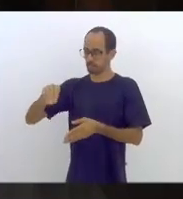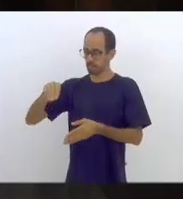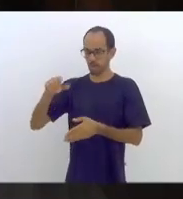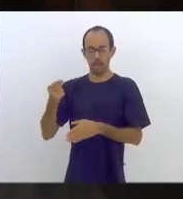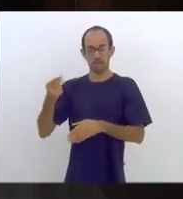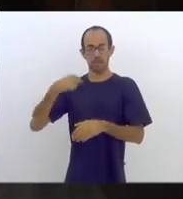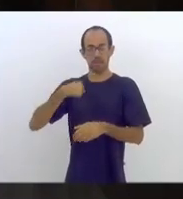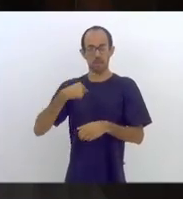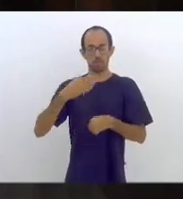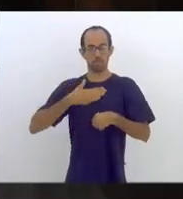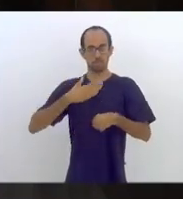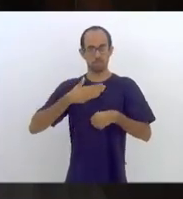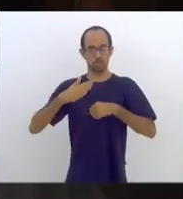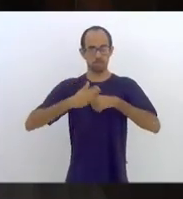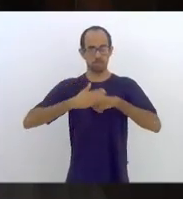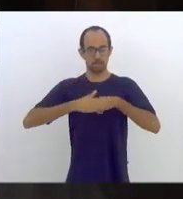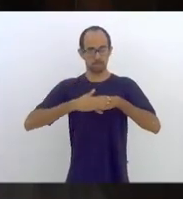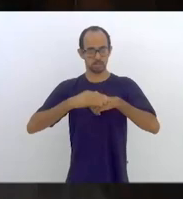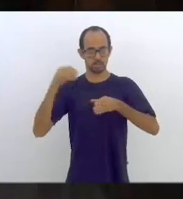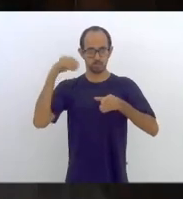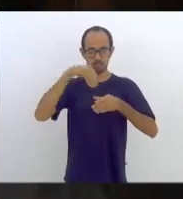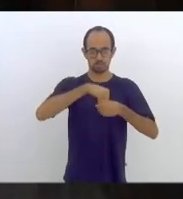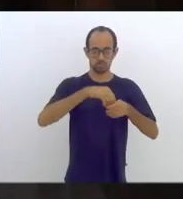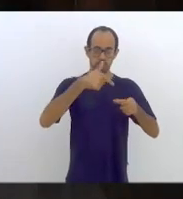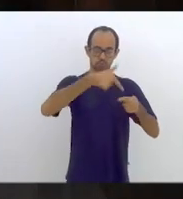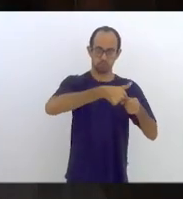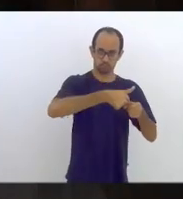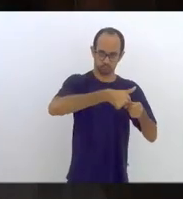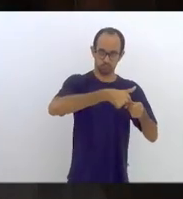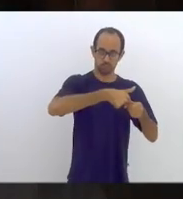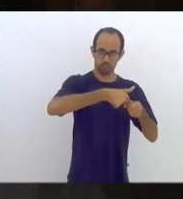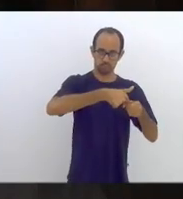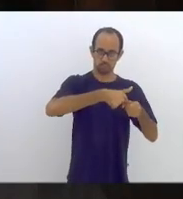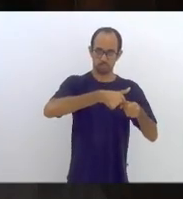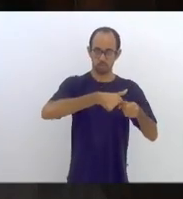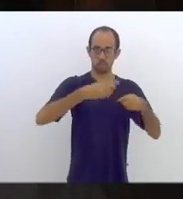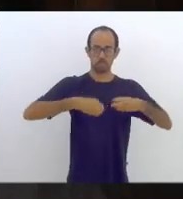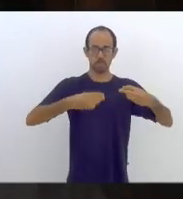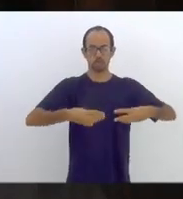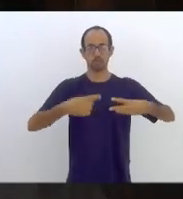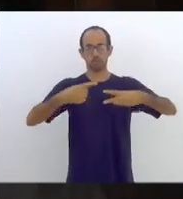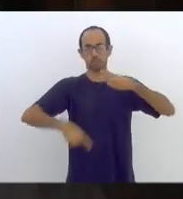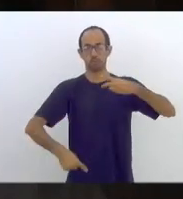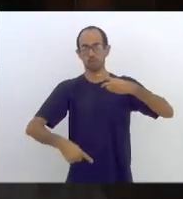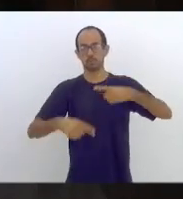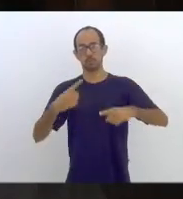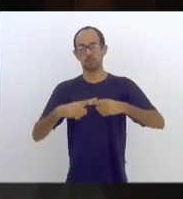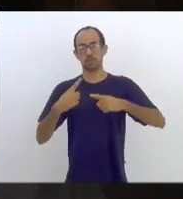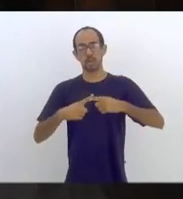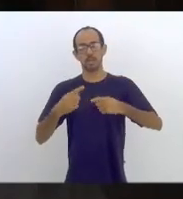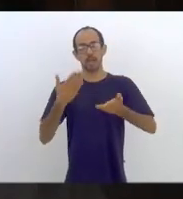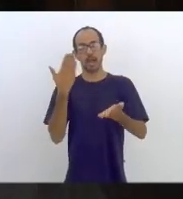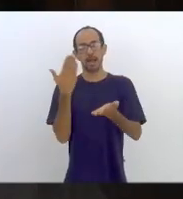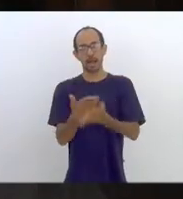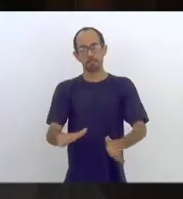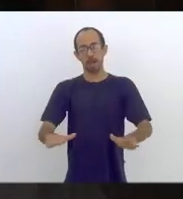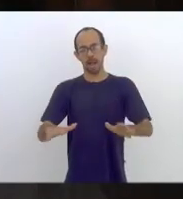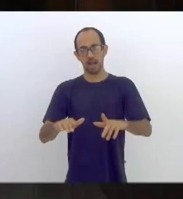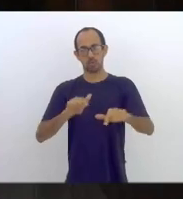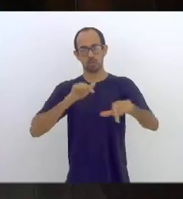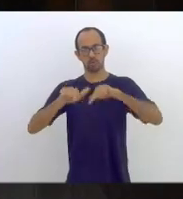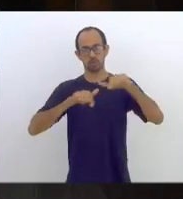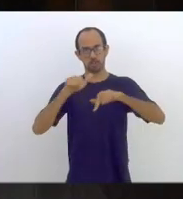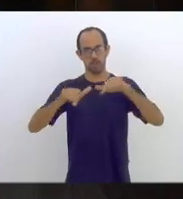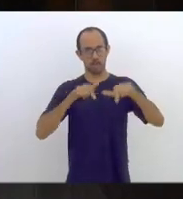o seu automóvel aí o ministro proibiu isso porque ia acabar com emprego de todos